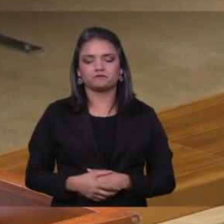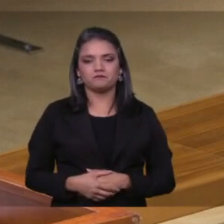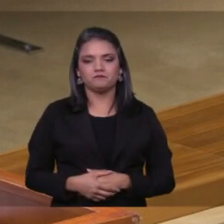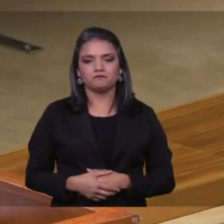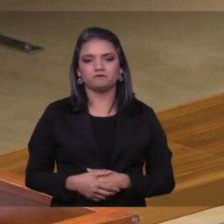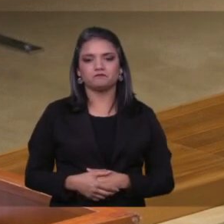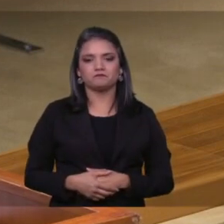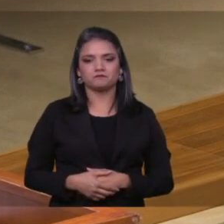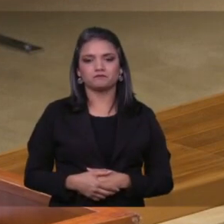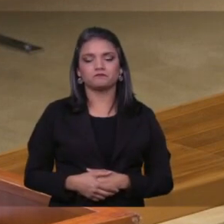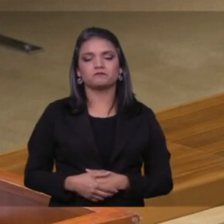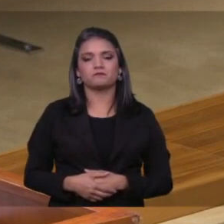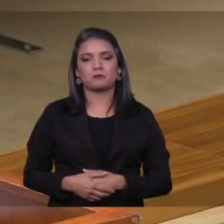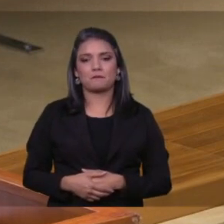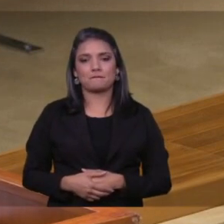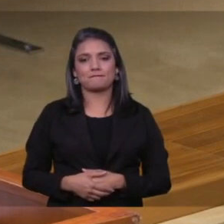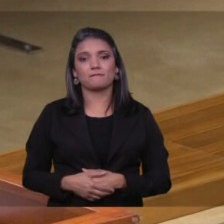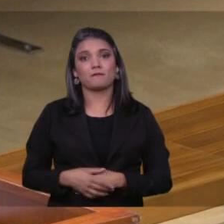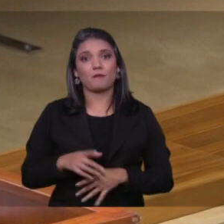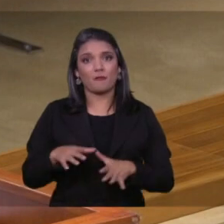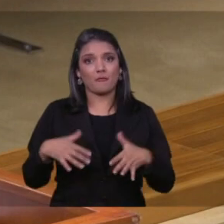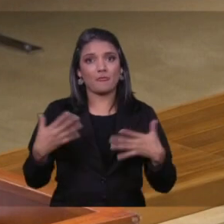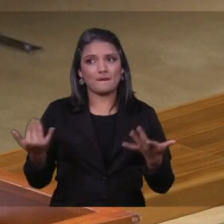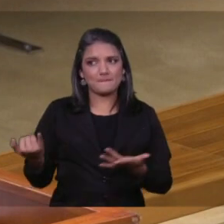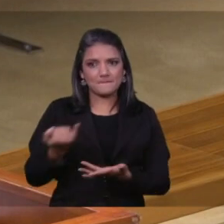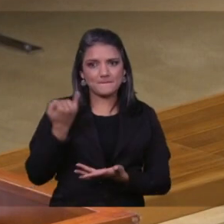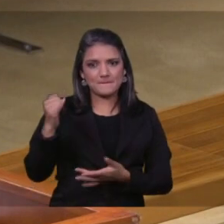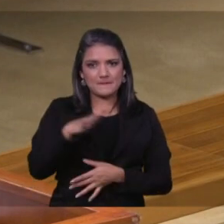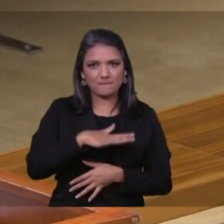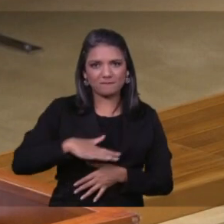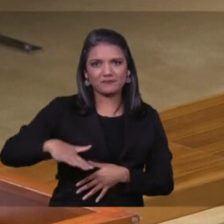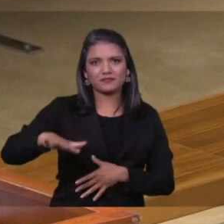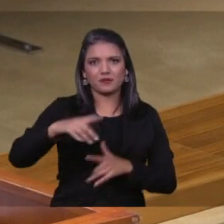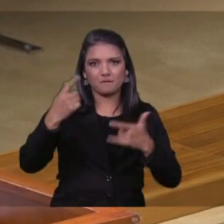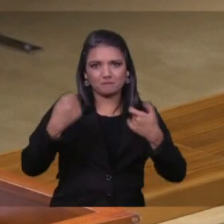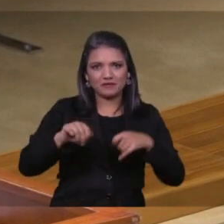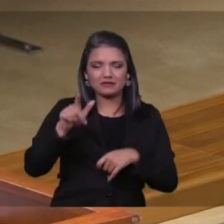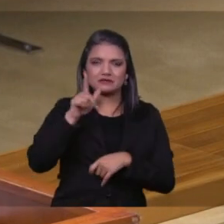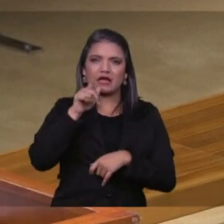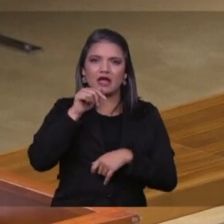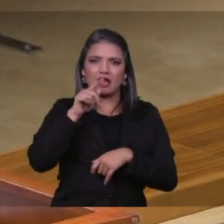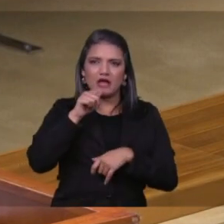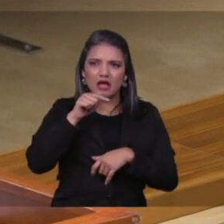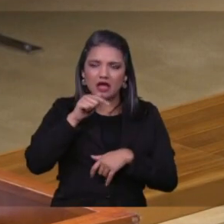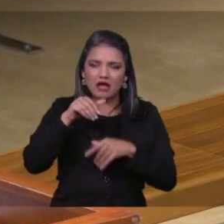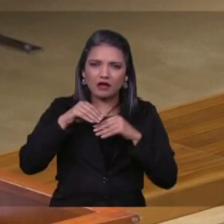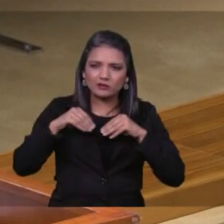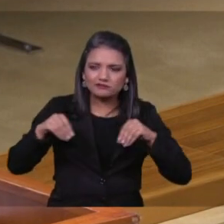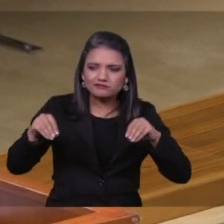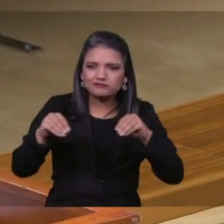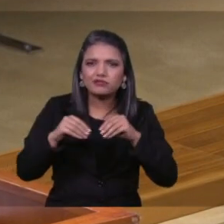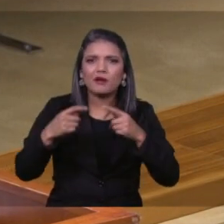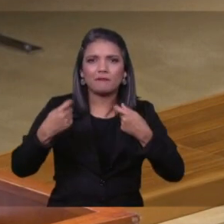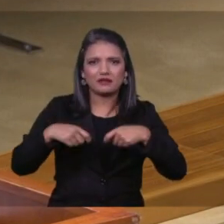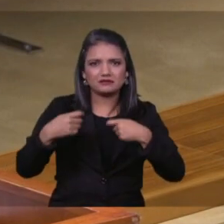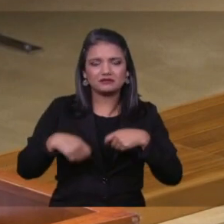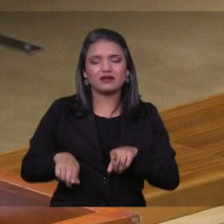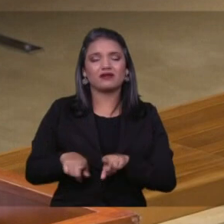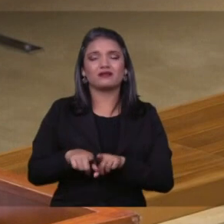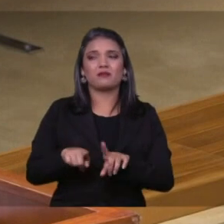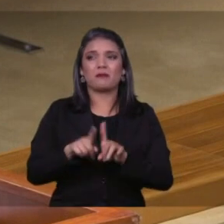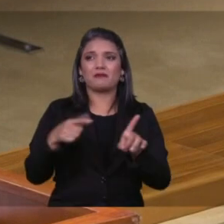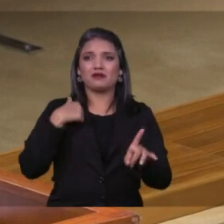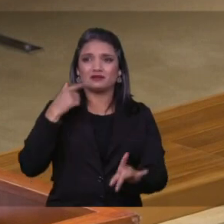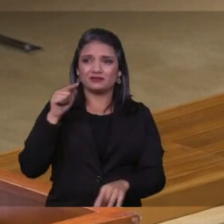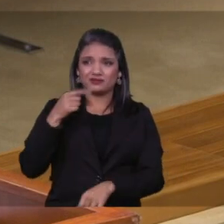Dada a importância central de áreas úmidas, como é o Pantanal mato-grossense, e da sua flagrante situação de